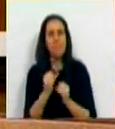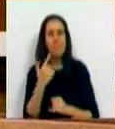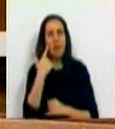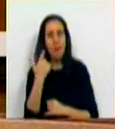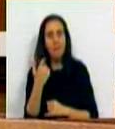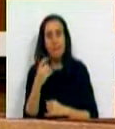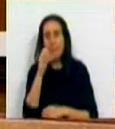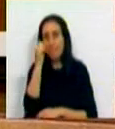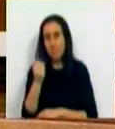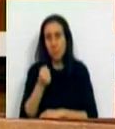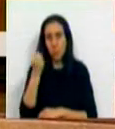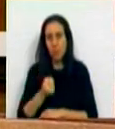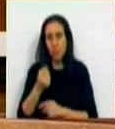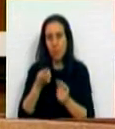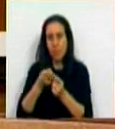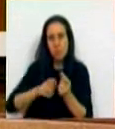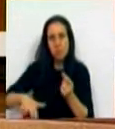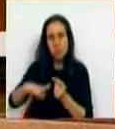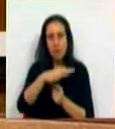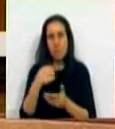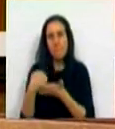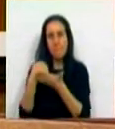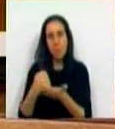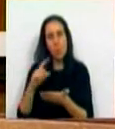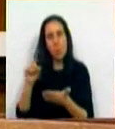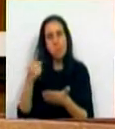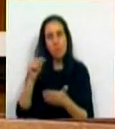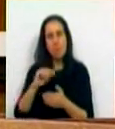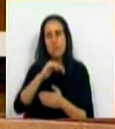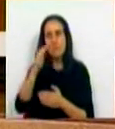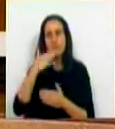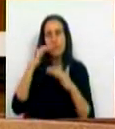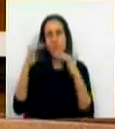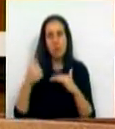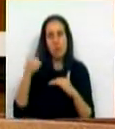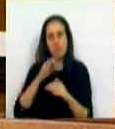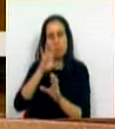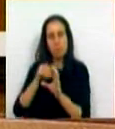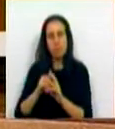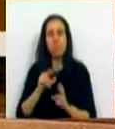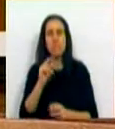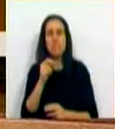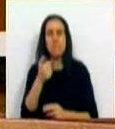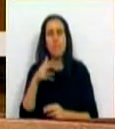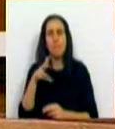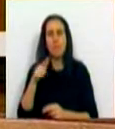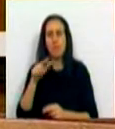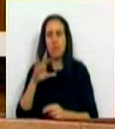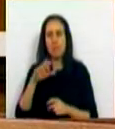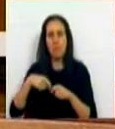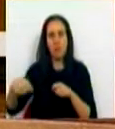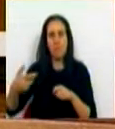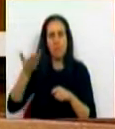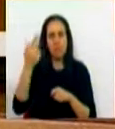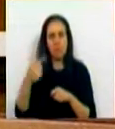do pastoreio nas áreas baldias devia incluir a Serra da Estrela, com mais de 35 mil hectares, tal como acontece no